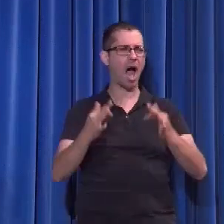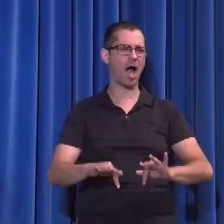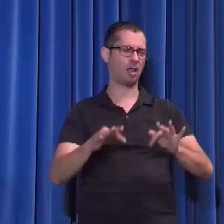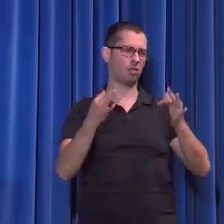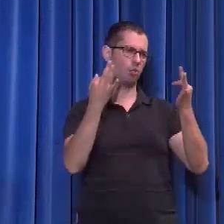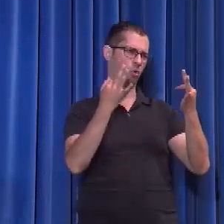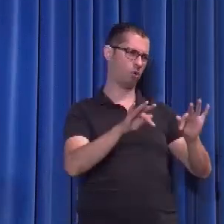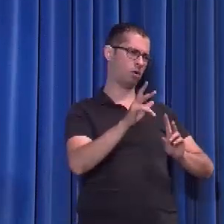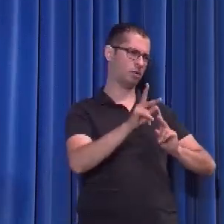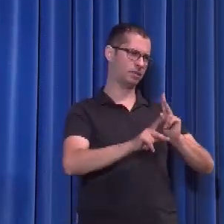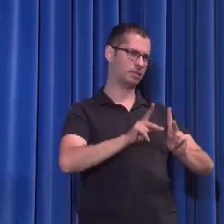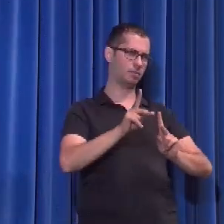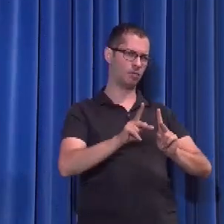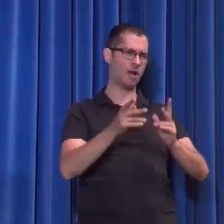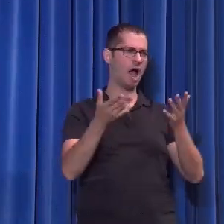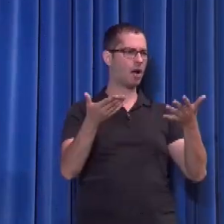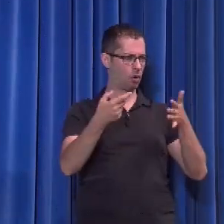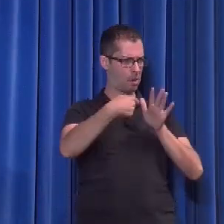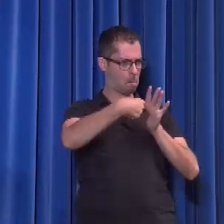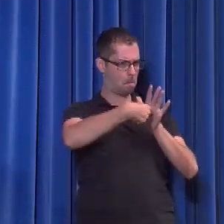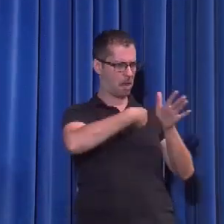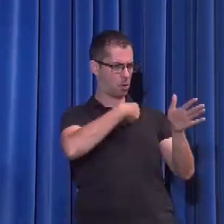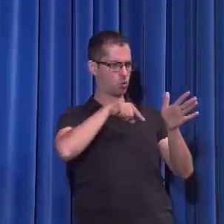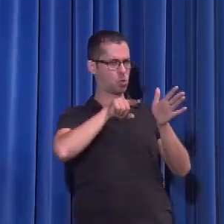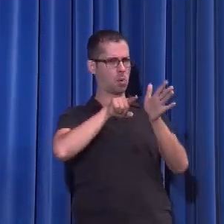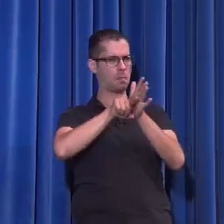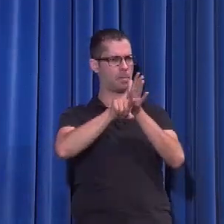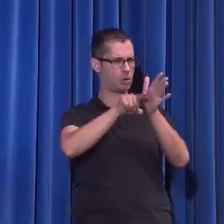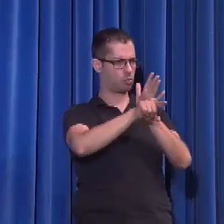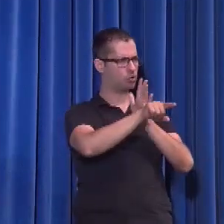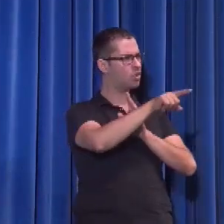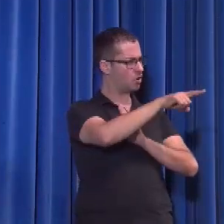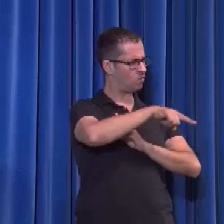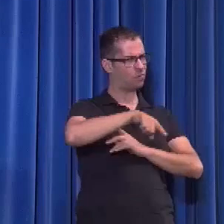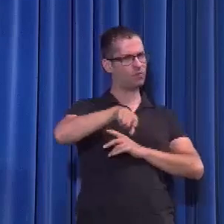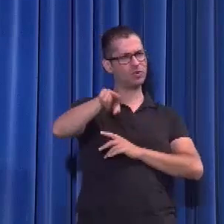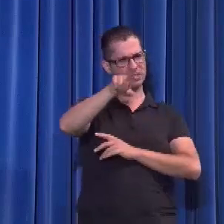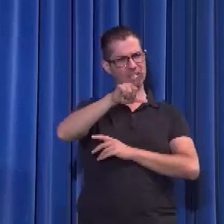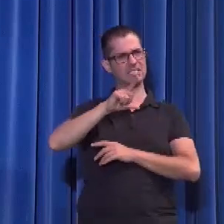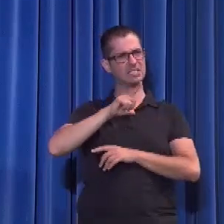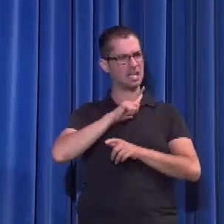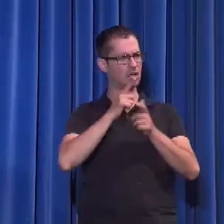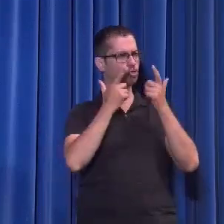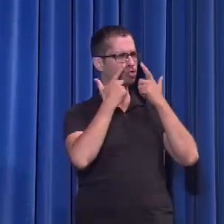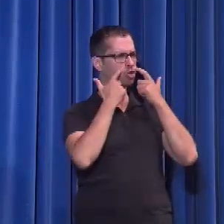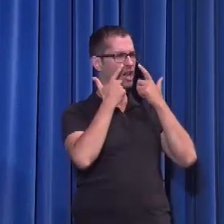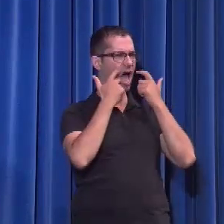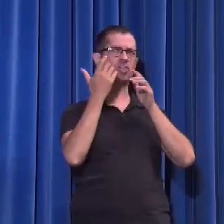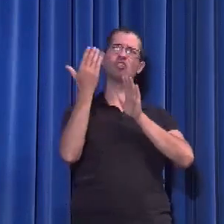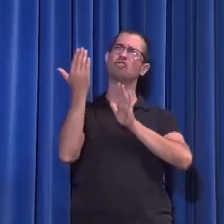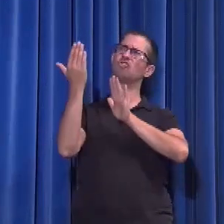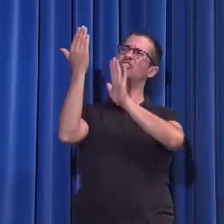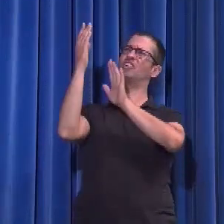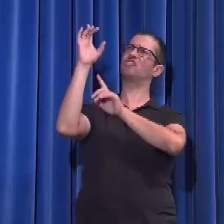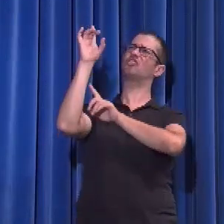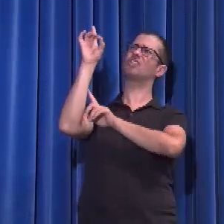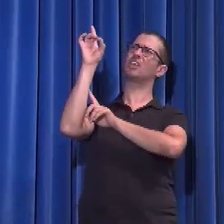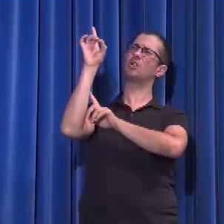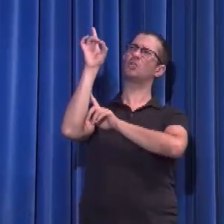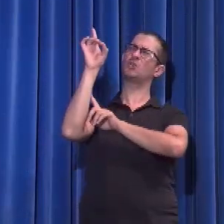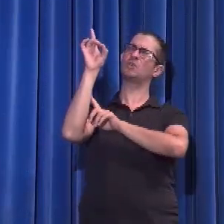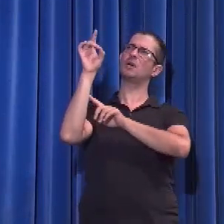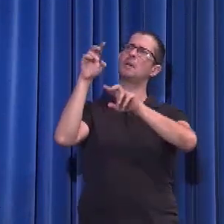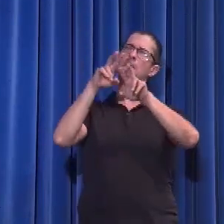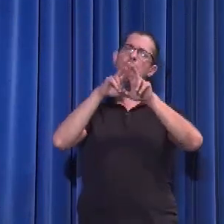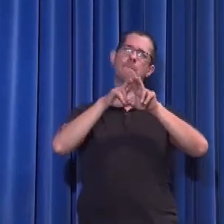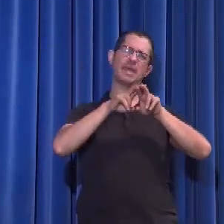Agora, pergunto para mim e para você, nós temos chorado diante de Deus pela impiedade